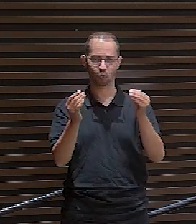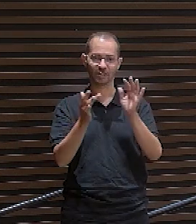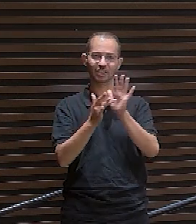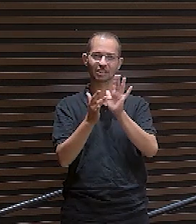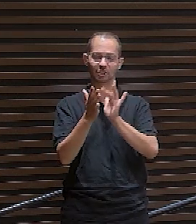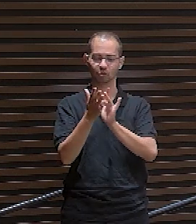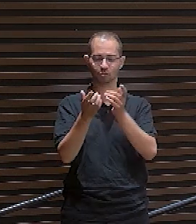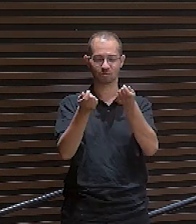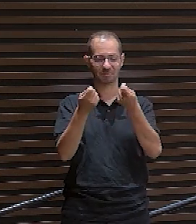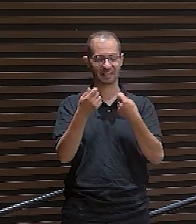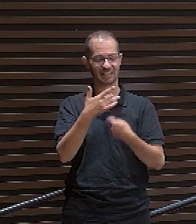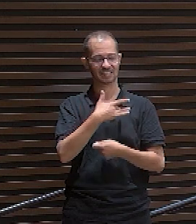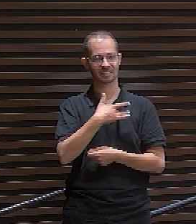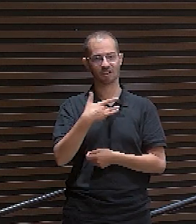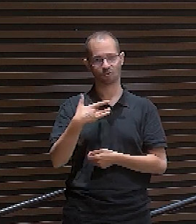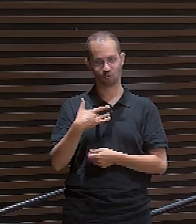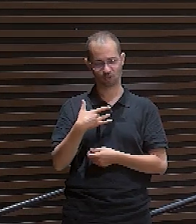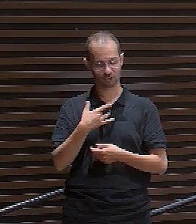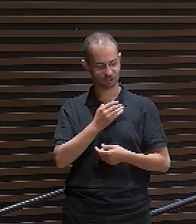saúde e sarar o coração.